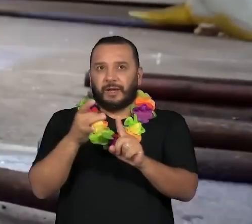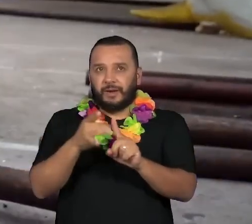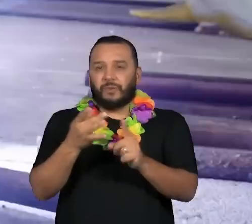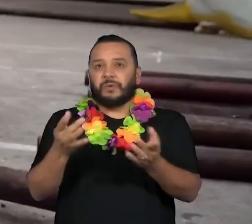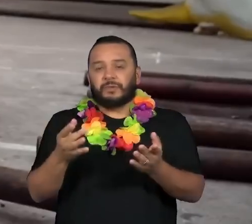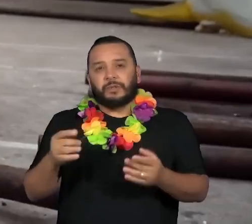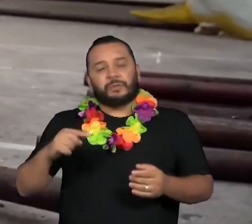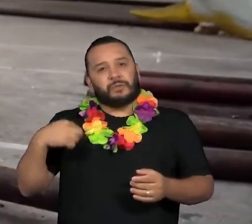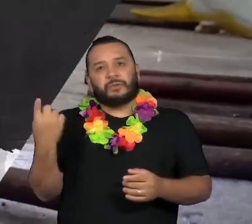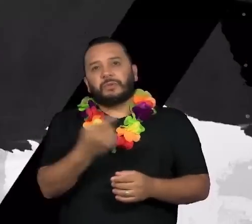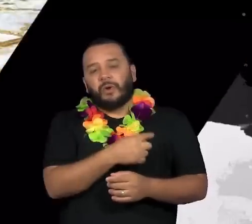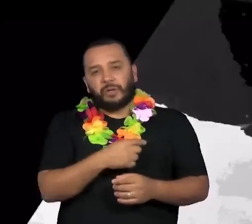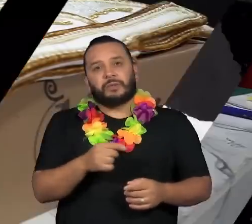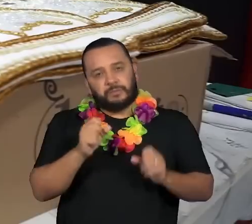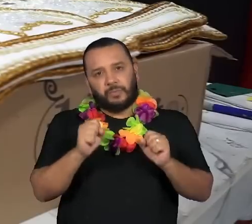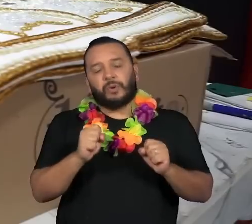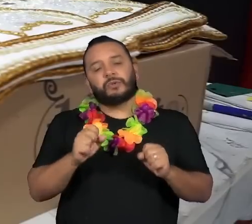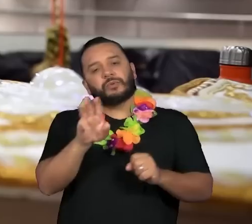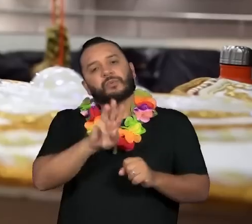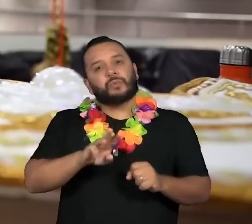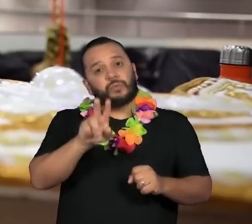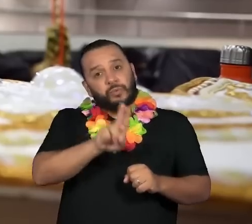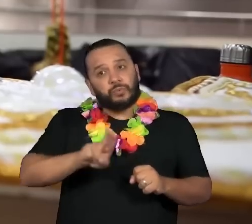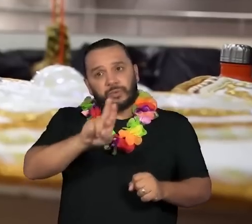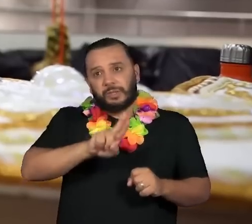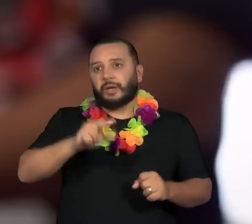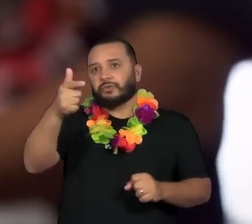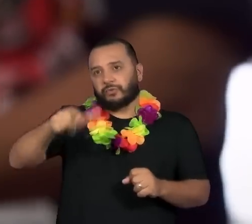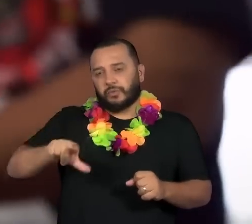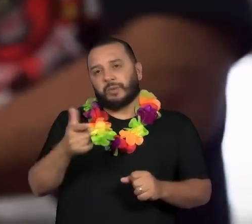tiver, a gente pode ajudar outra coisa.